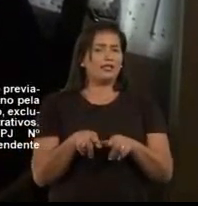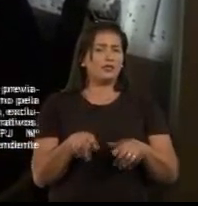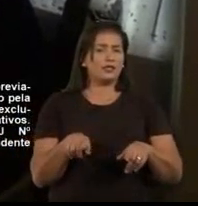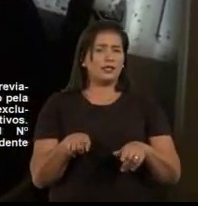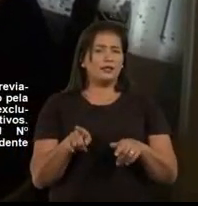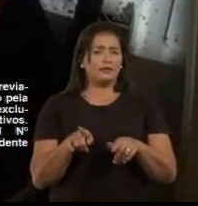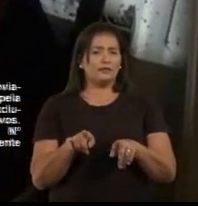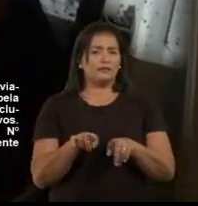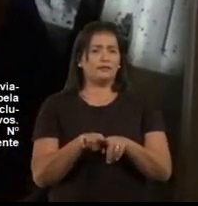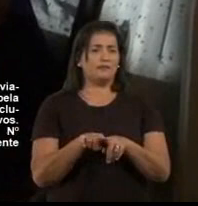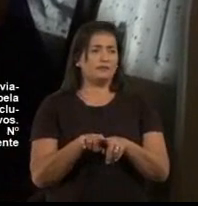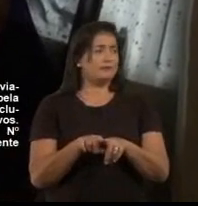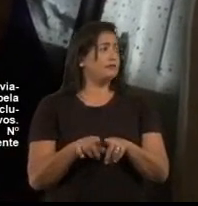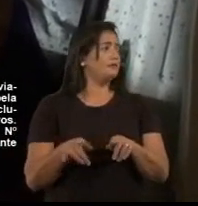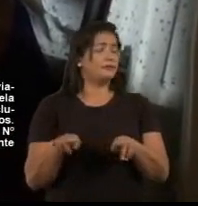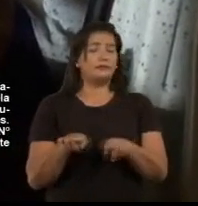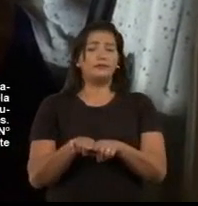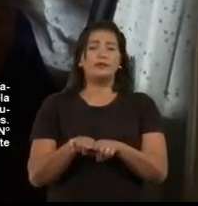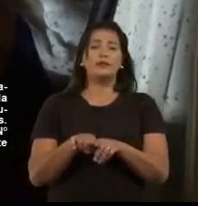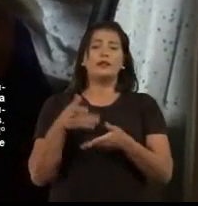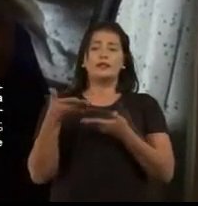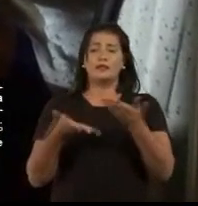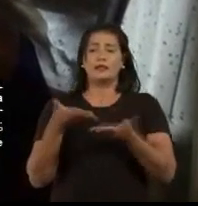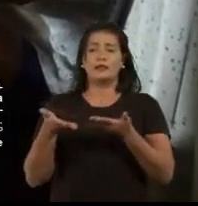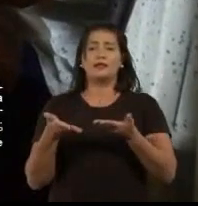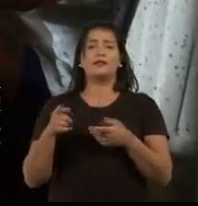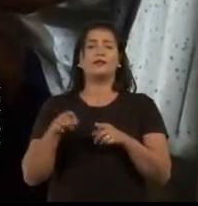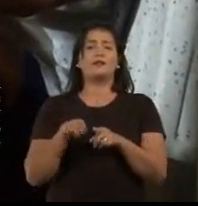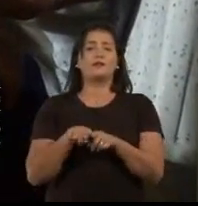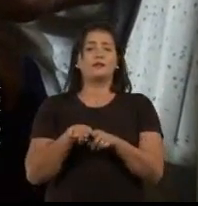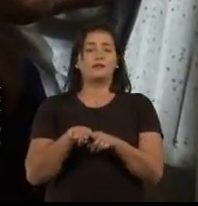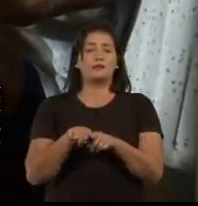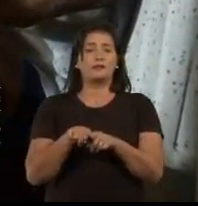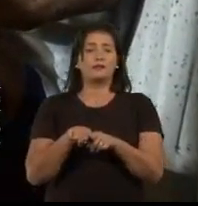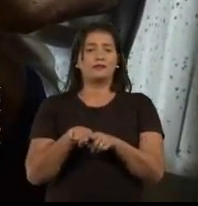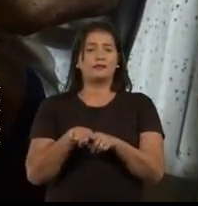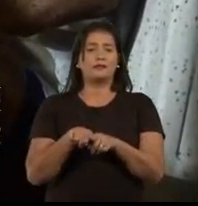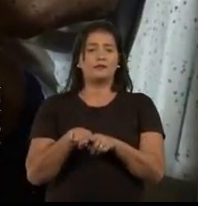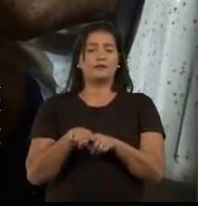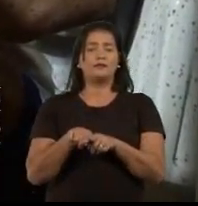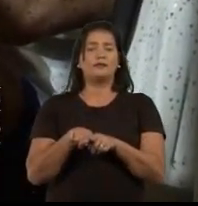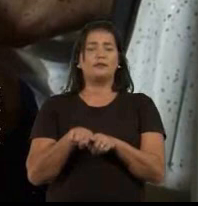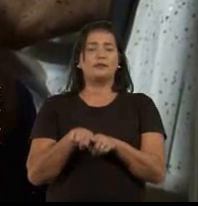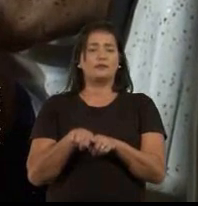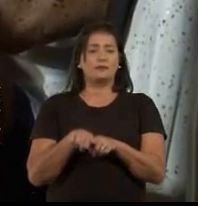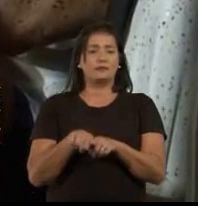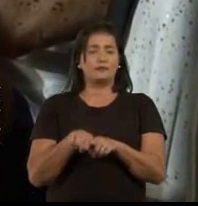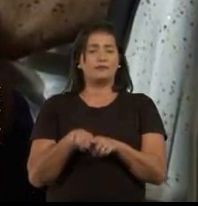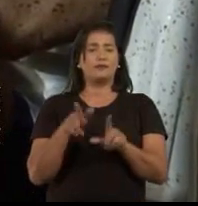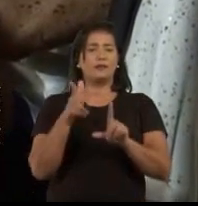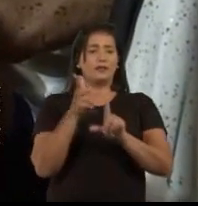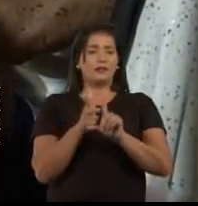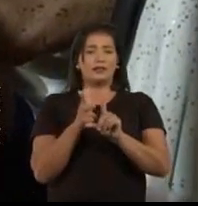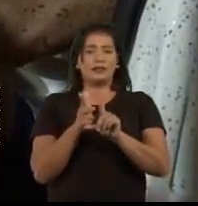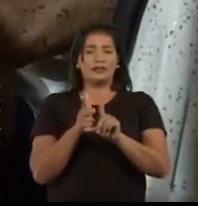uma uma condição de fazer um tratamento né então eu peço a vocês essa